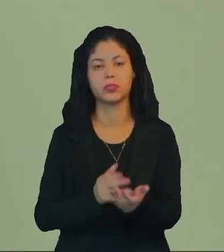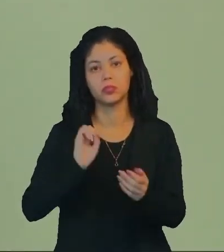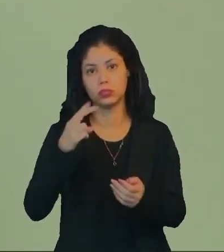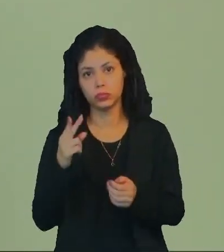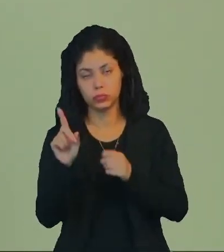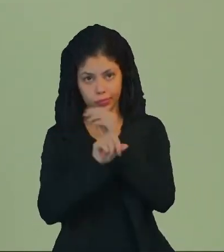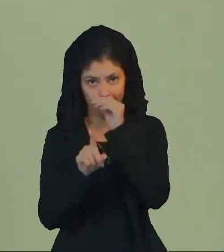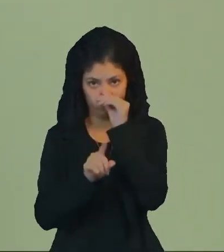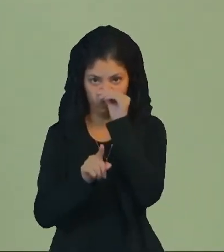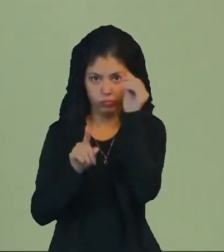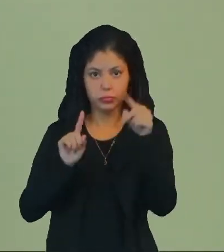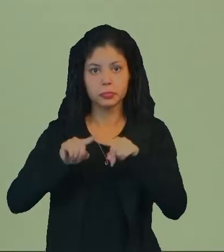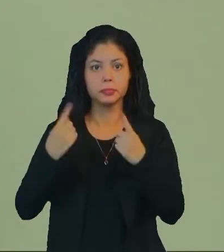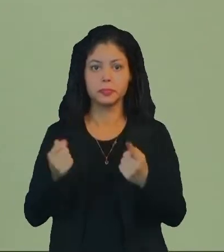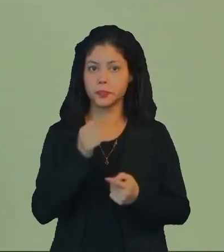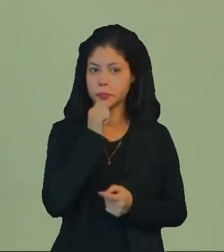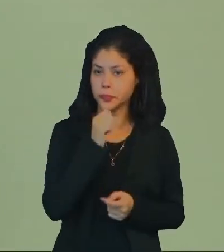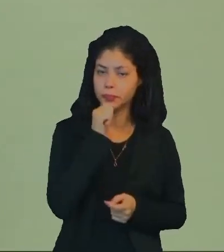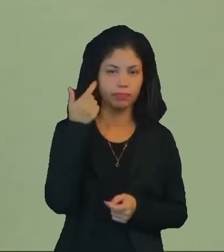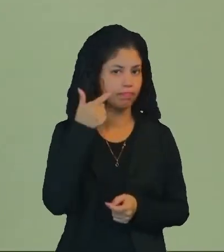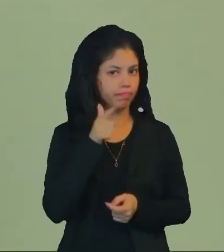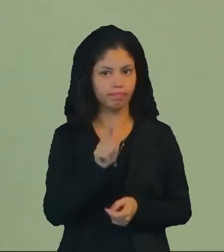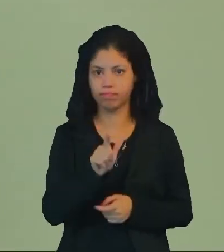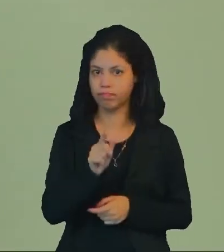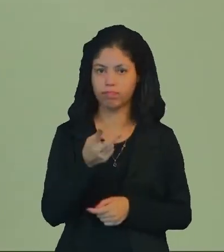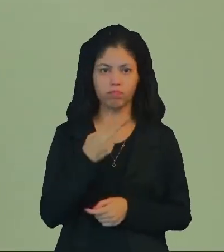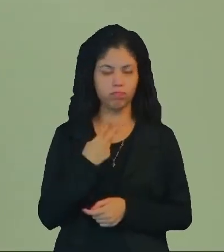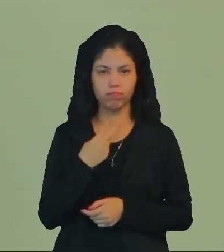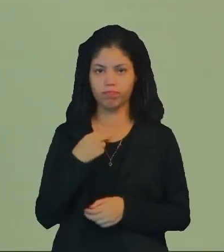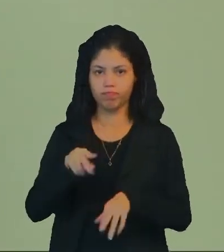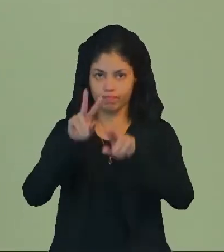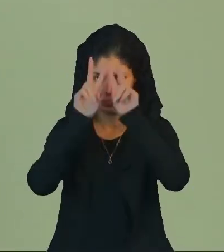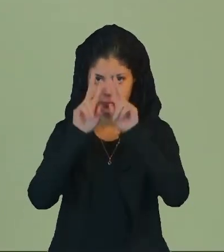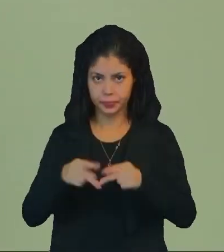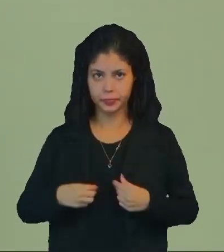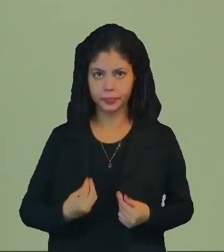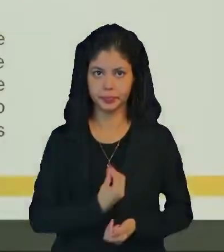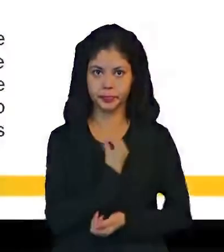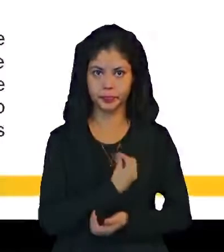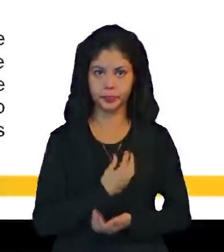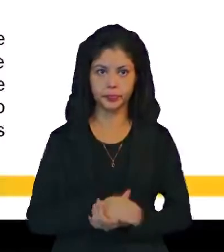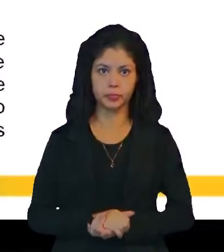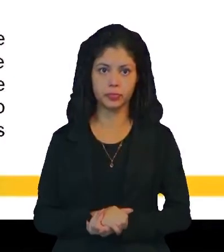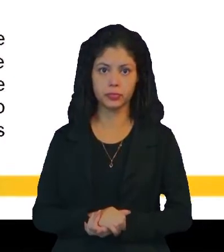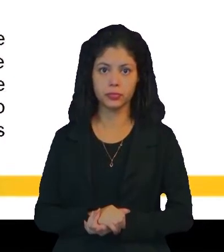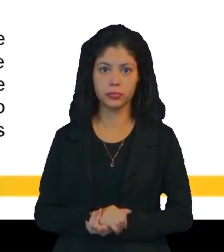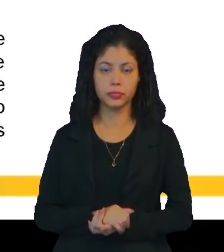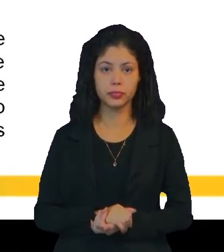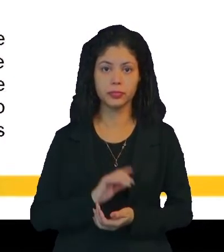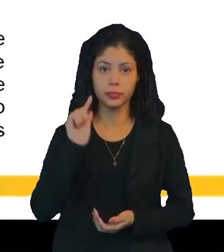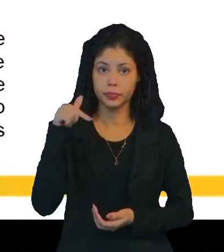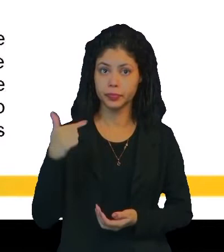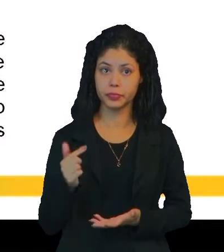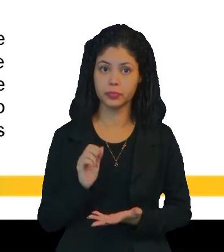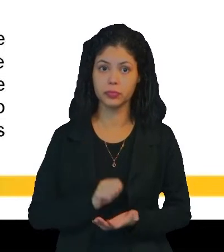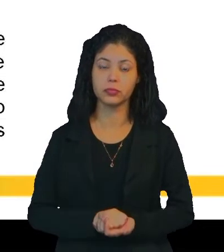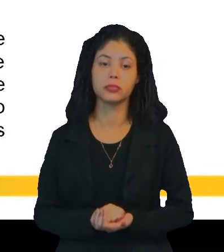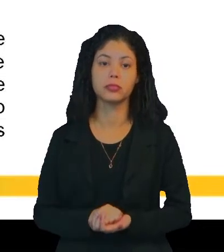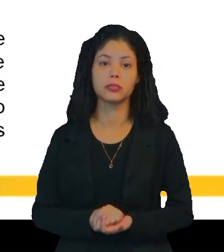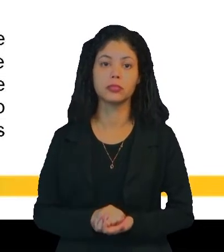viável ou não, mas por enquanto ainda não é viável para a sobrevivência da humanidade. A humanidade em outro